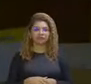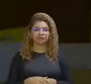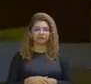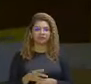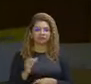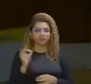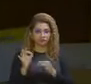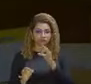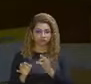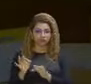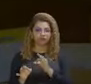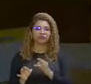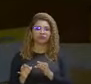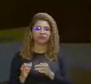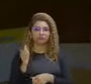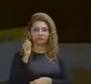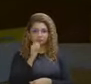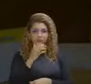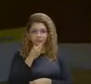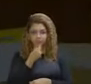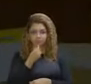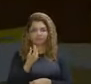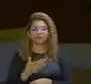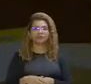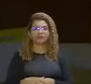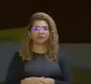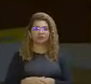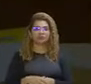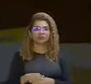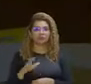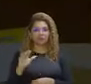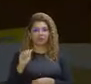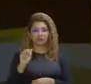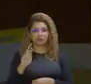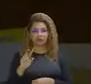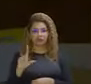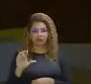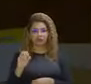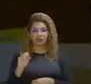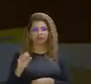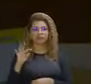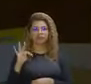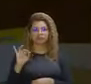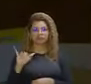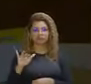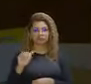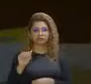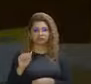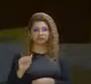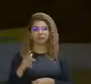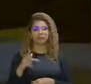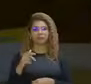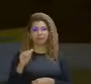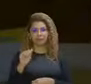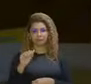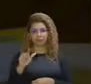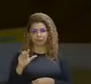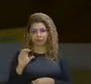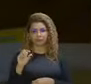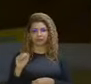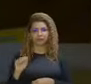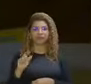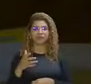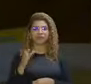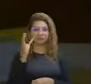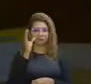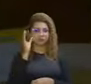vogais juízes e juízas Carlos Torque, Anselmo Gonçalves, Tina Souza, Carlos Fernando, Paula Santos e Carmo Antônio. Vossa